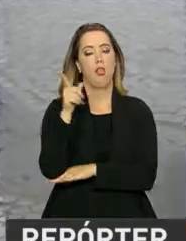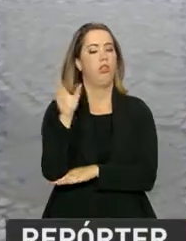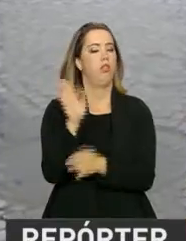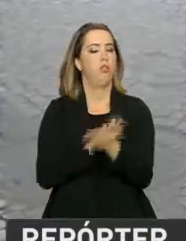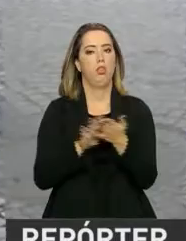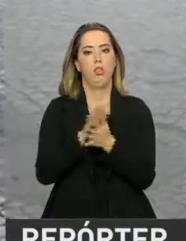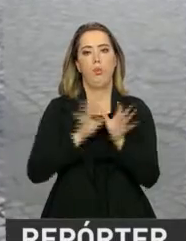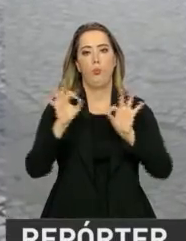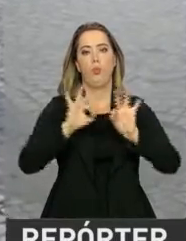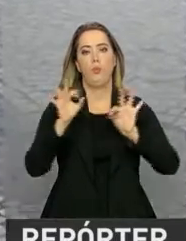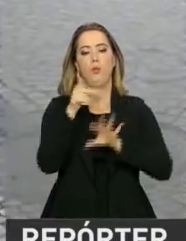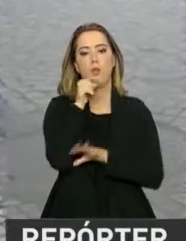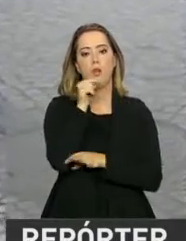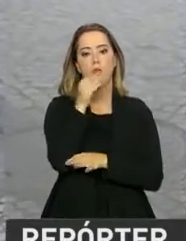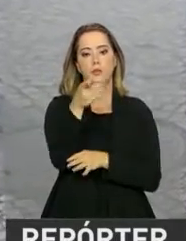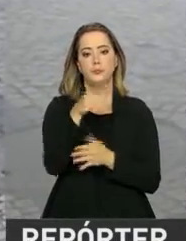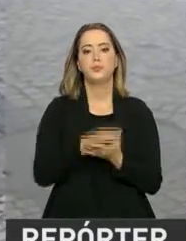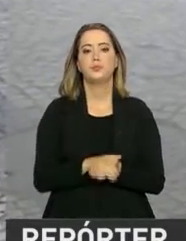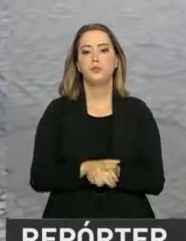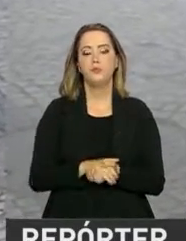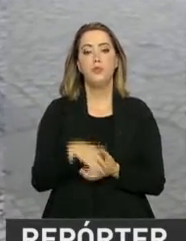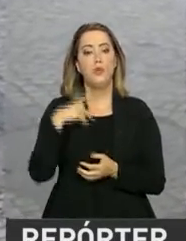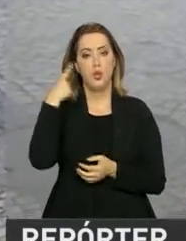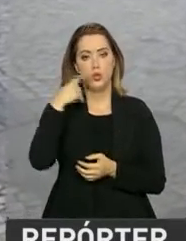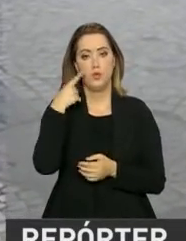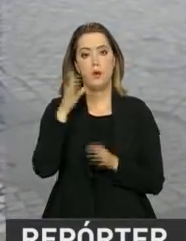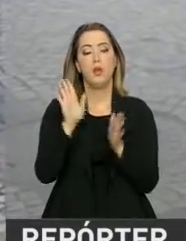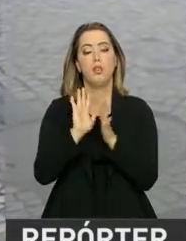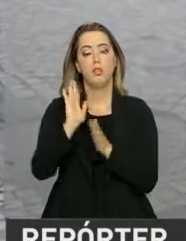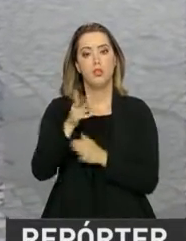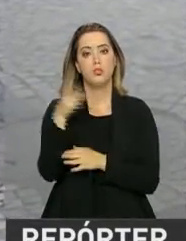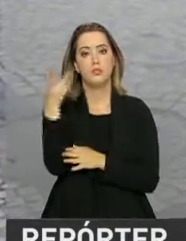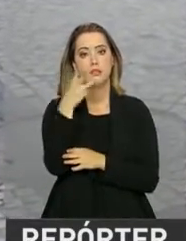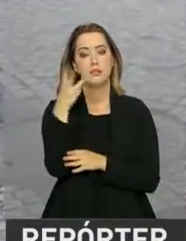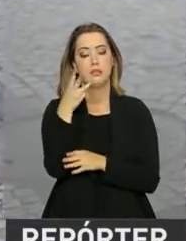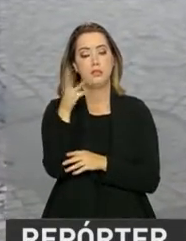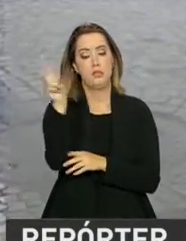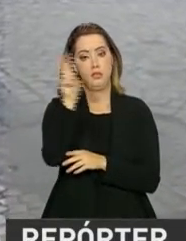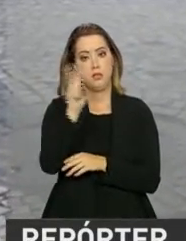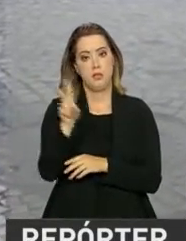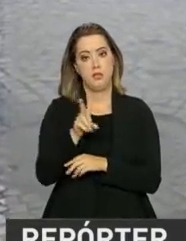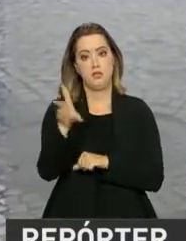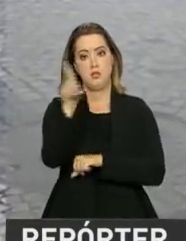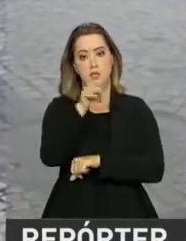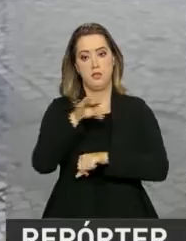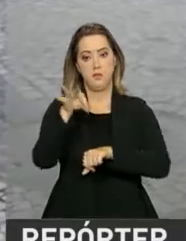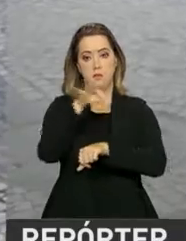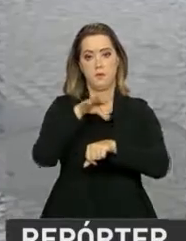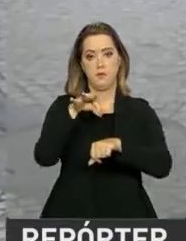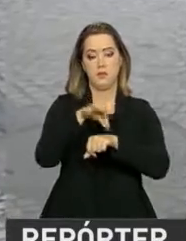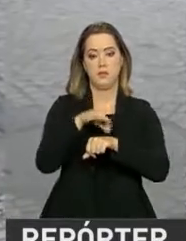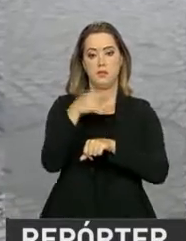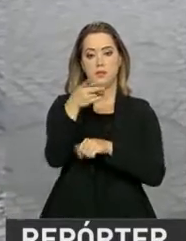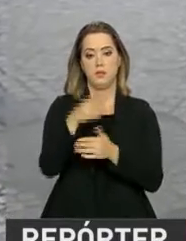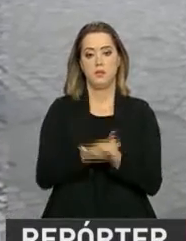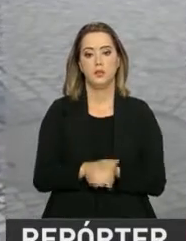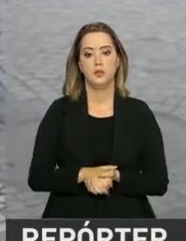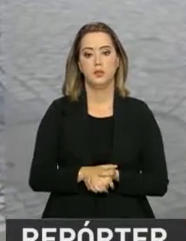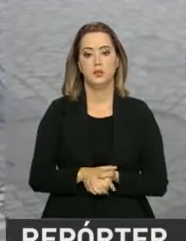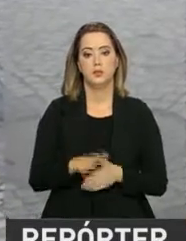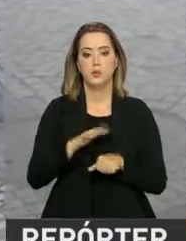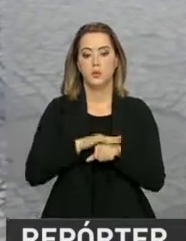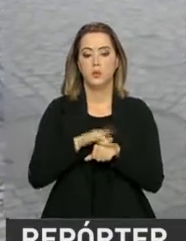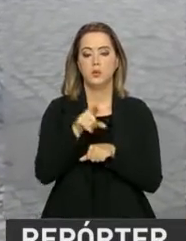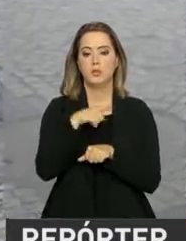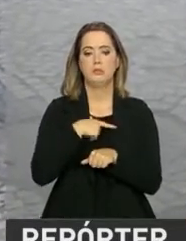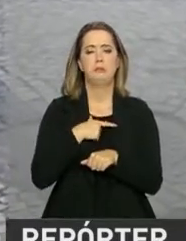sobrando. Esta advogada já teve dengue 3 vezes e promete que não vai mais dar chance para o mosquito. É bem severo, é bem